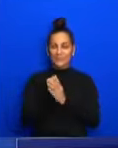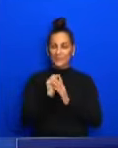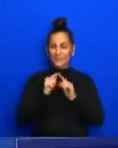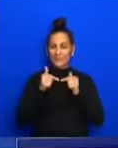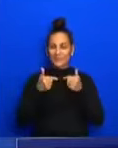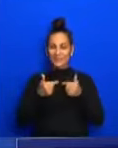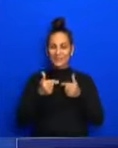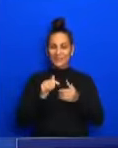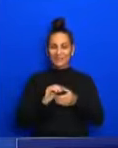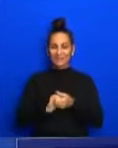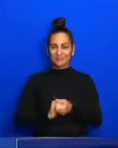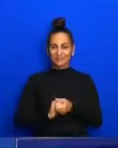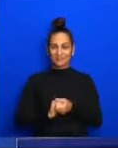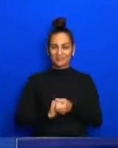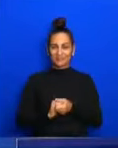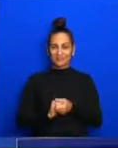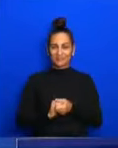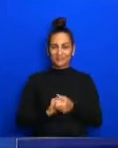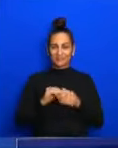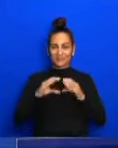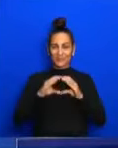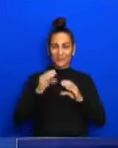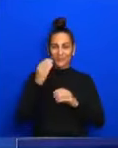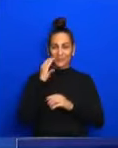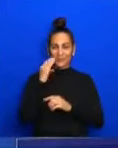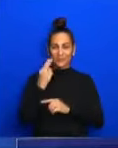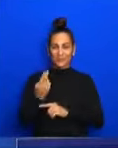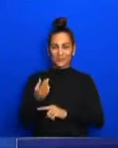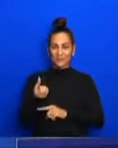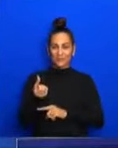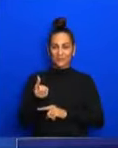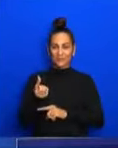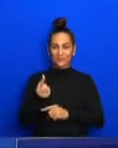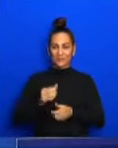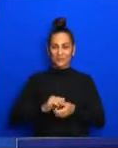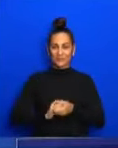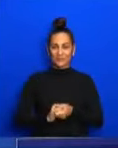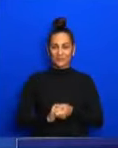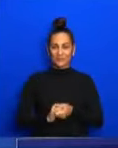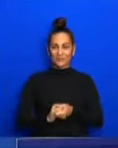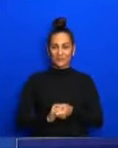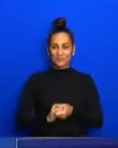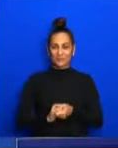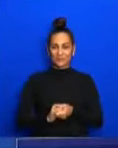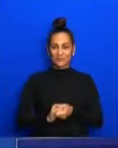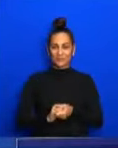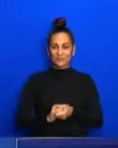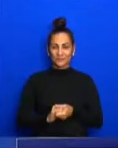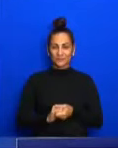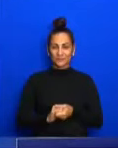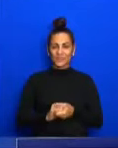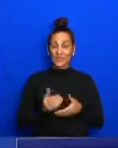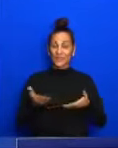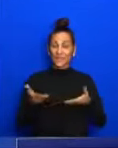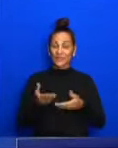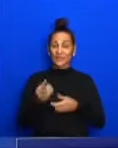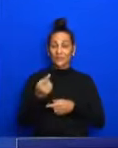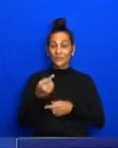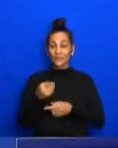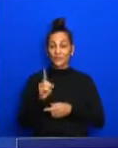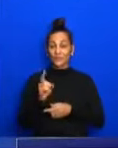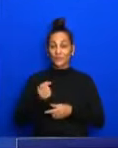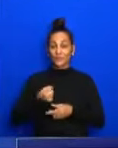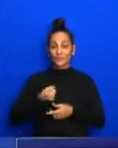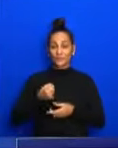Pode chamar que a sorte vem. Bola rosa 26, rosa número 26. Agora o